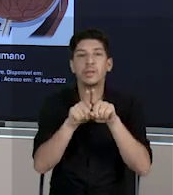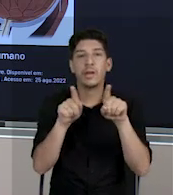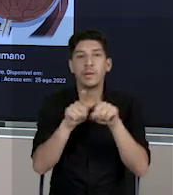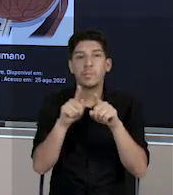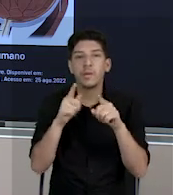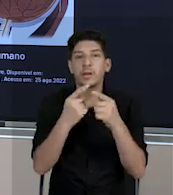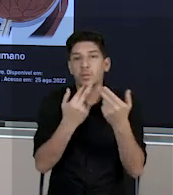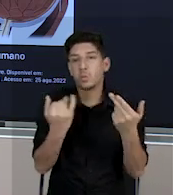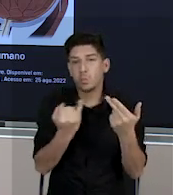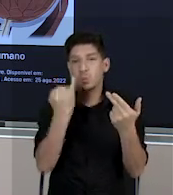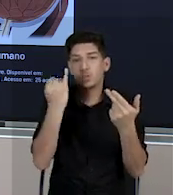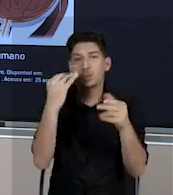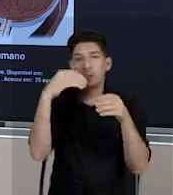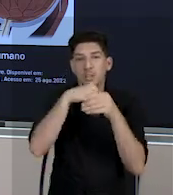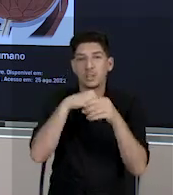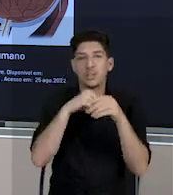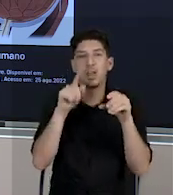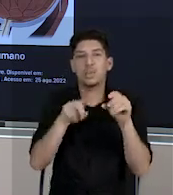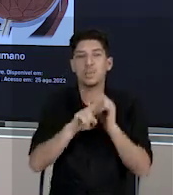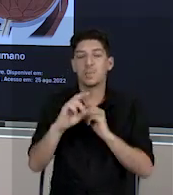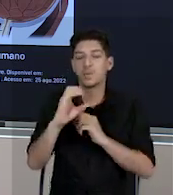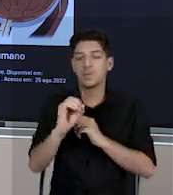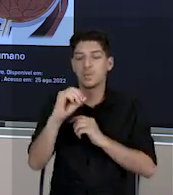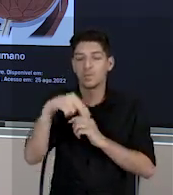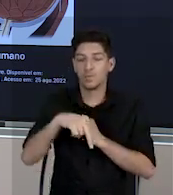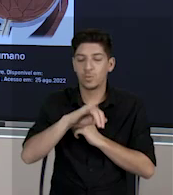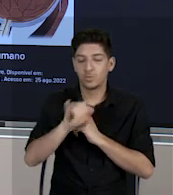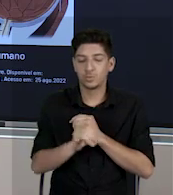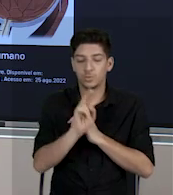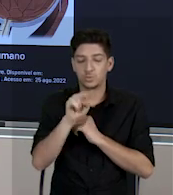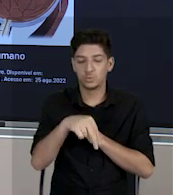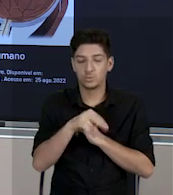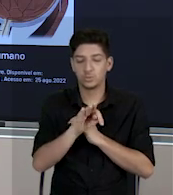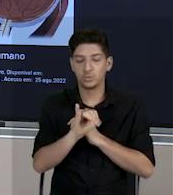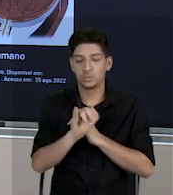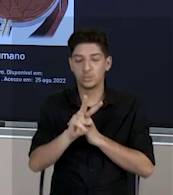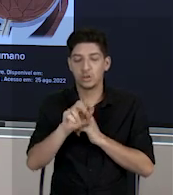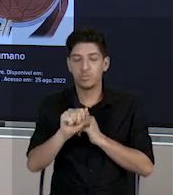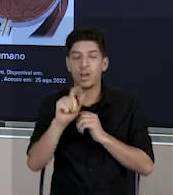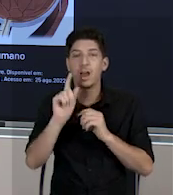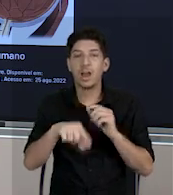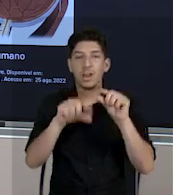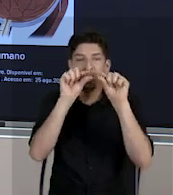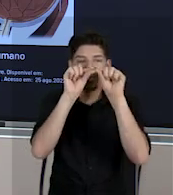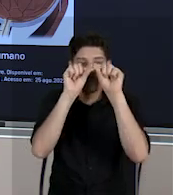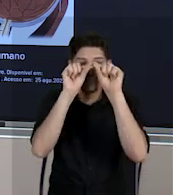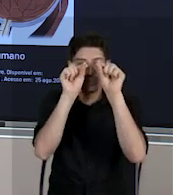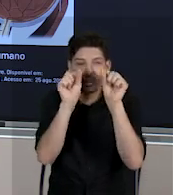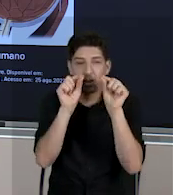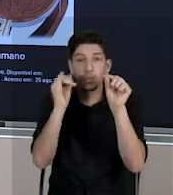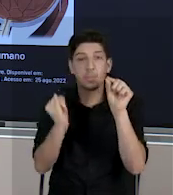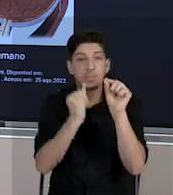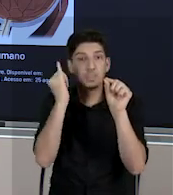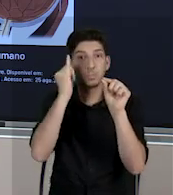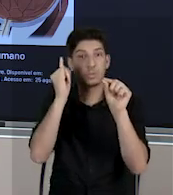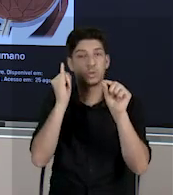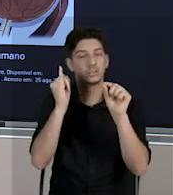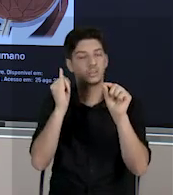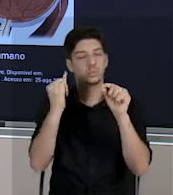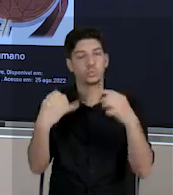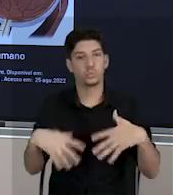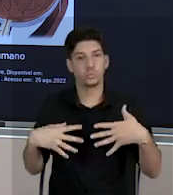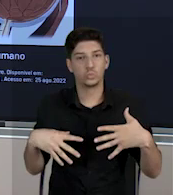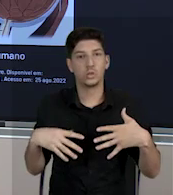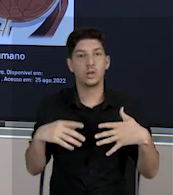ocular, que é a conjuntiva. A conjuntiva é um tecido que é bem fininho ali, mas ele é super importante. Ele não só